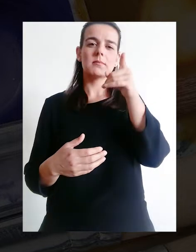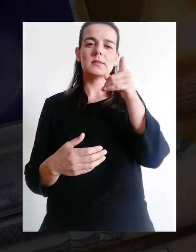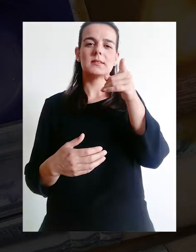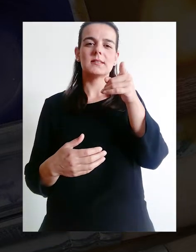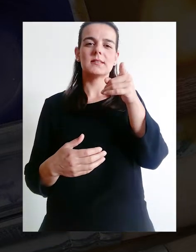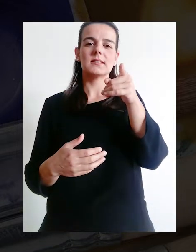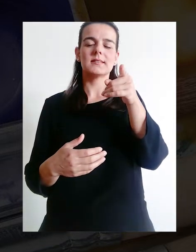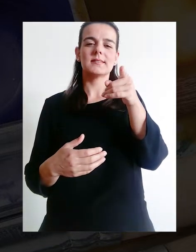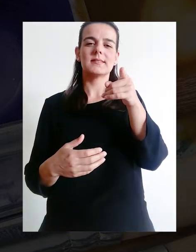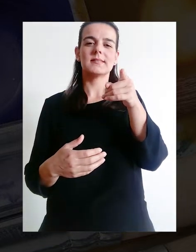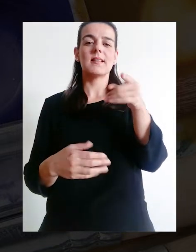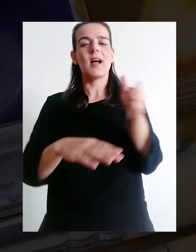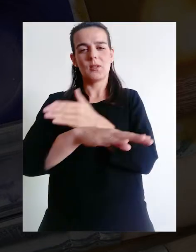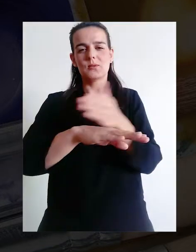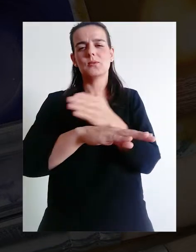Sabes,